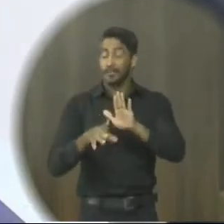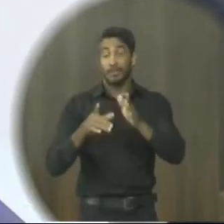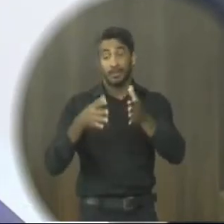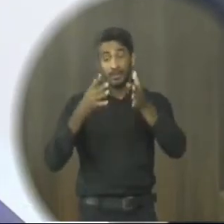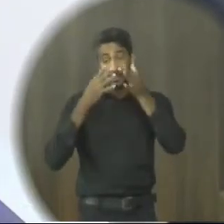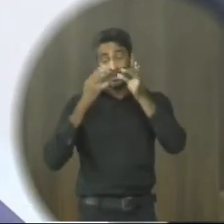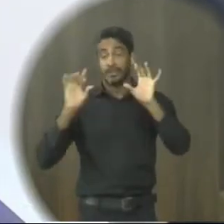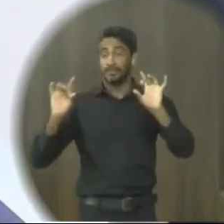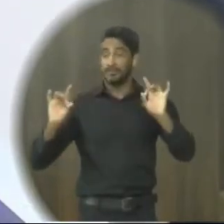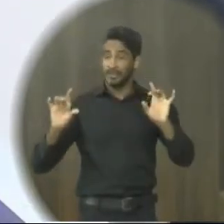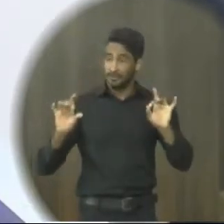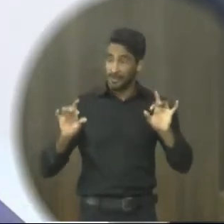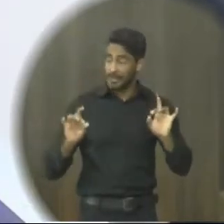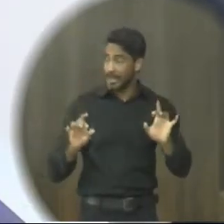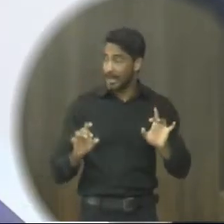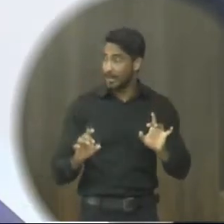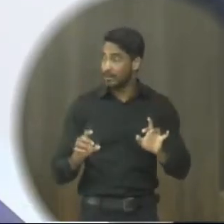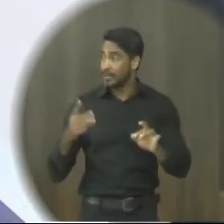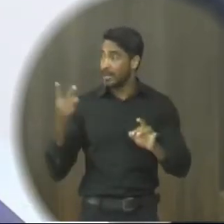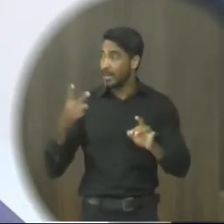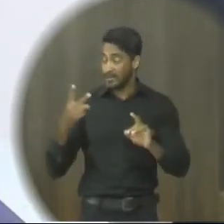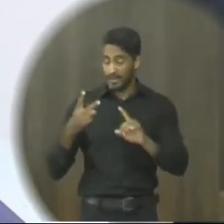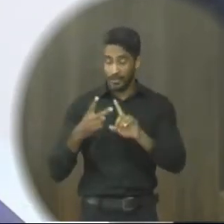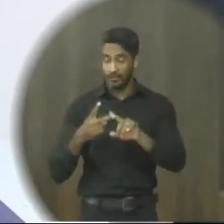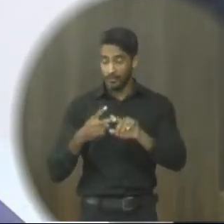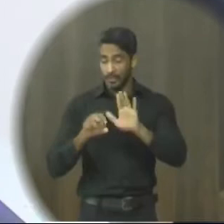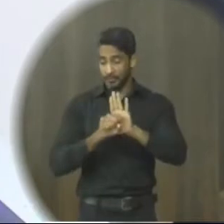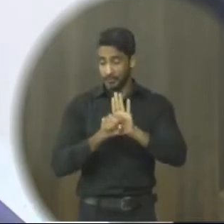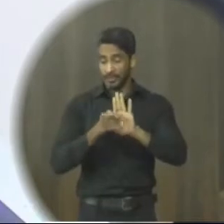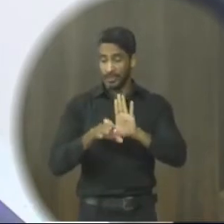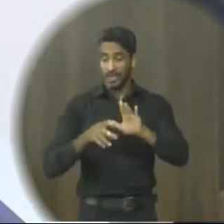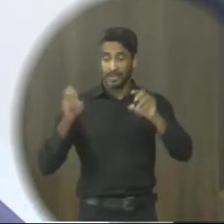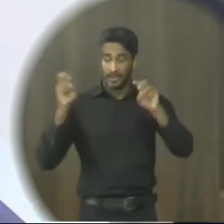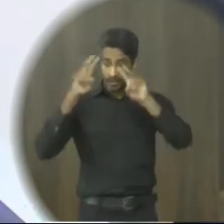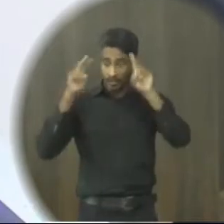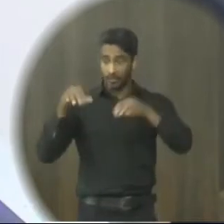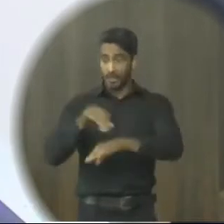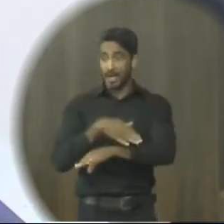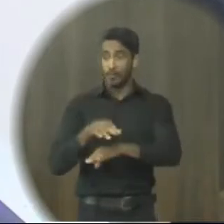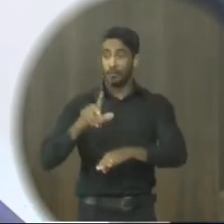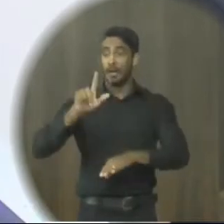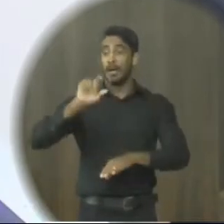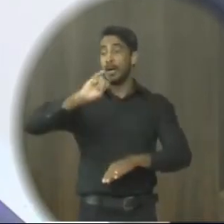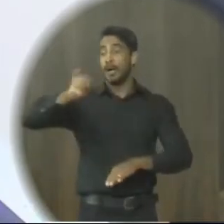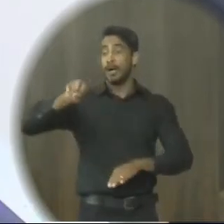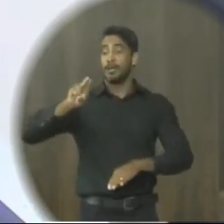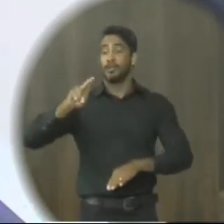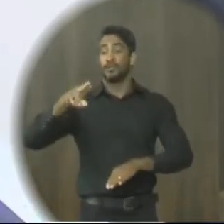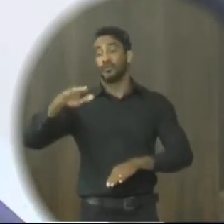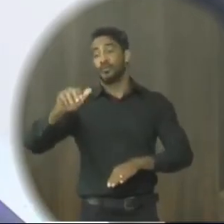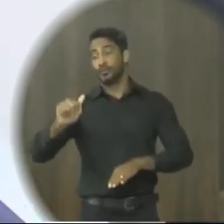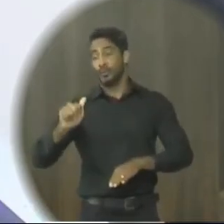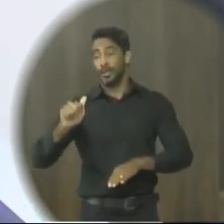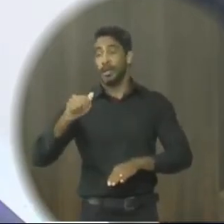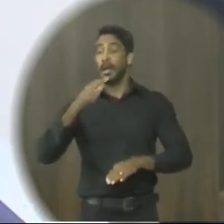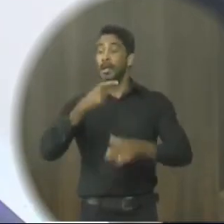especial. E uma segunda indicação de necessidade é sobre a rua Júlia Aguiar Nogueira, no Coab, que é sobre a